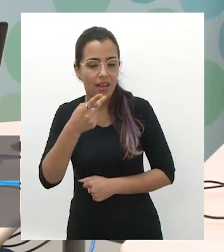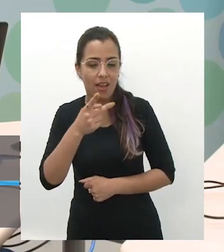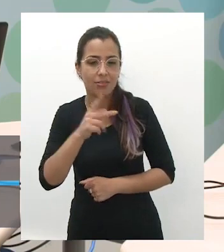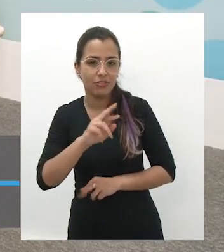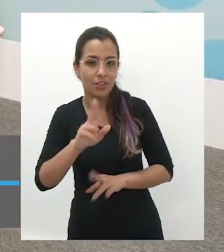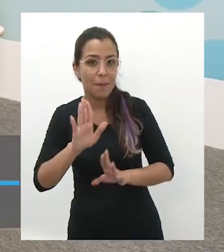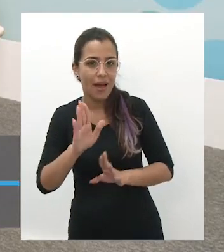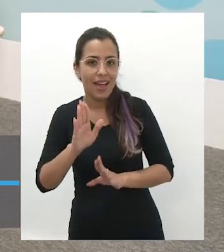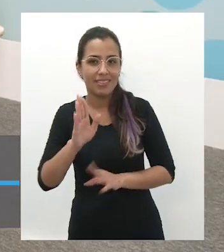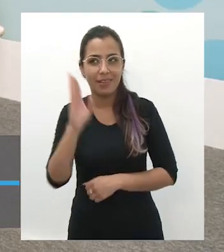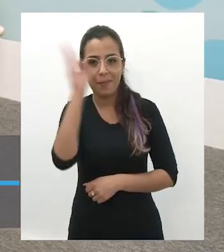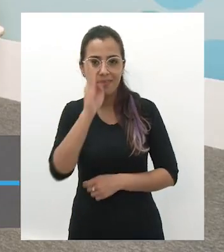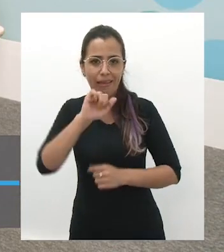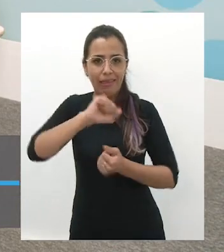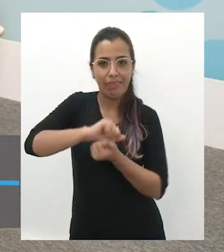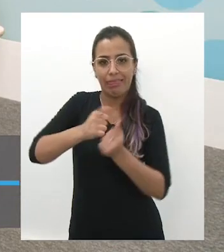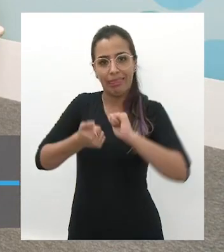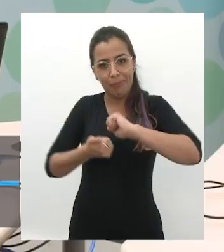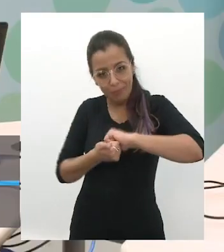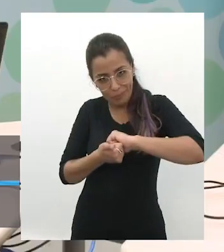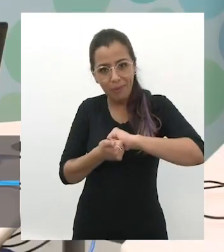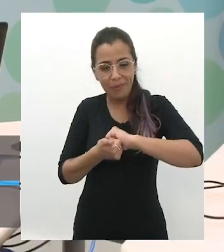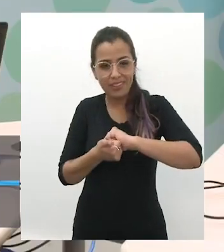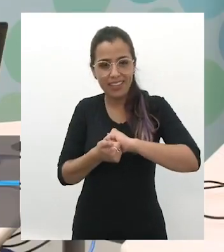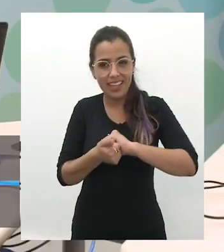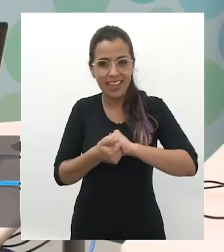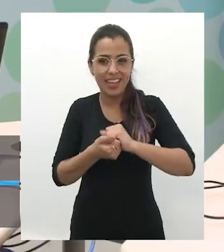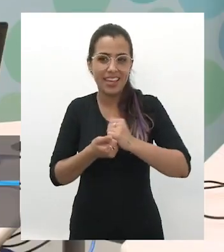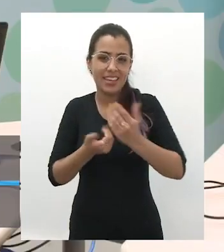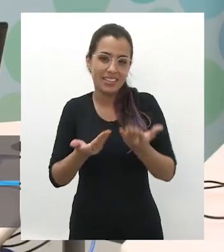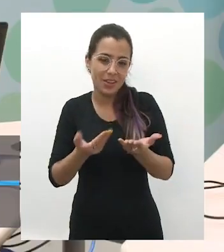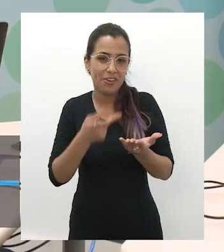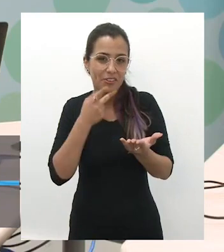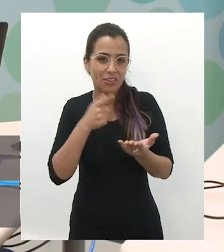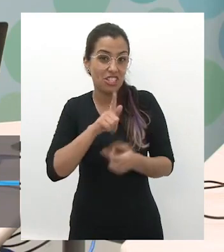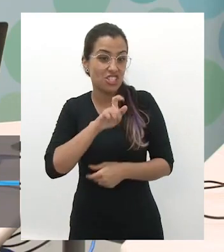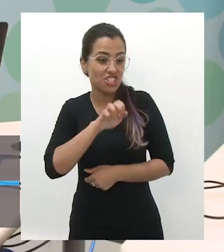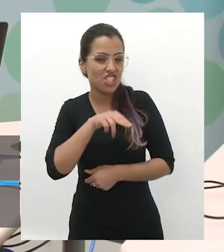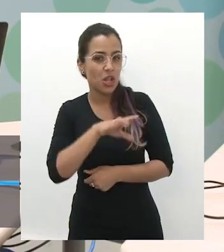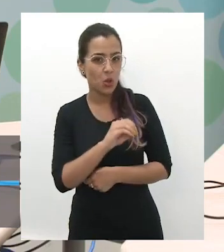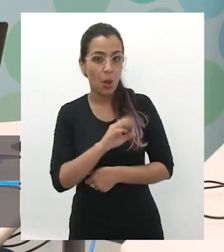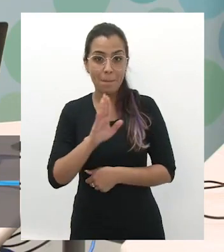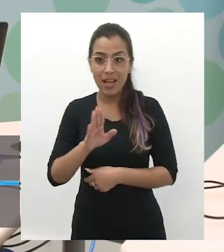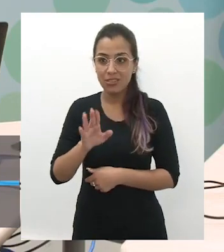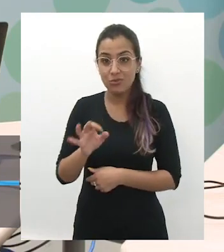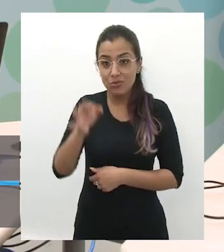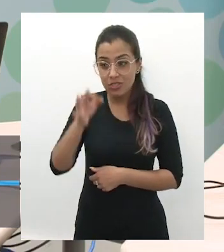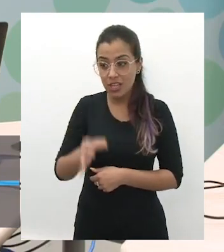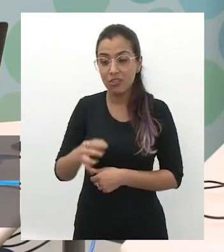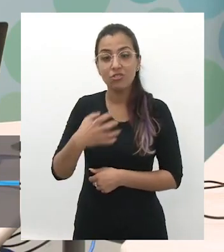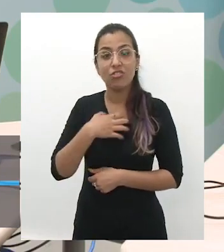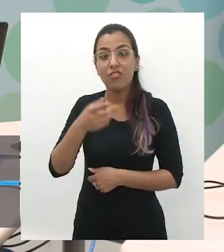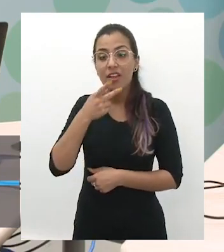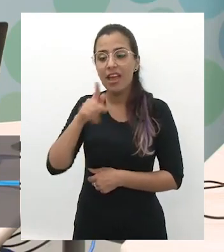gente abrasileirou um pouco a palavra, né? Mas se a gente for pegar pelo grego clássico, é genos o correto, tá? Tem gente que